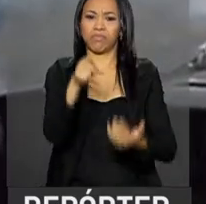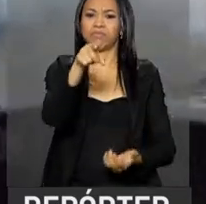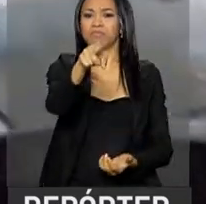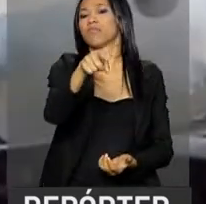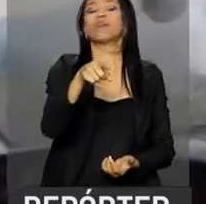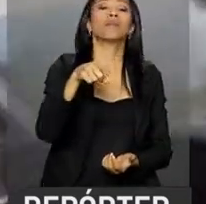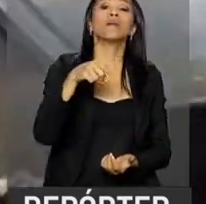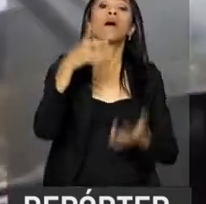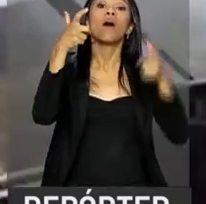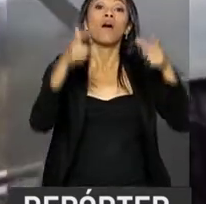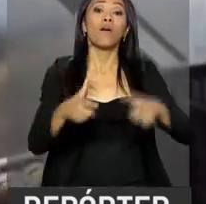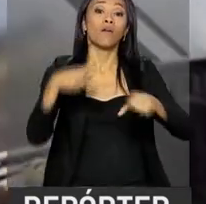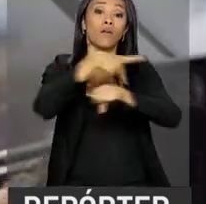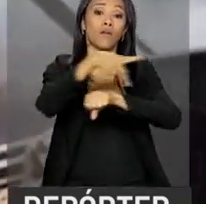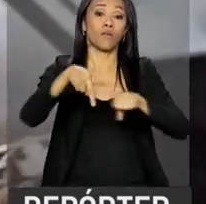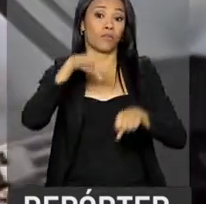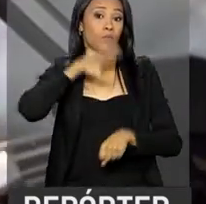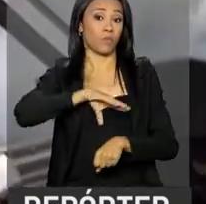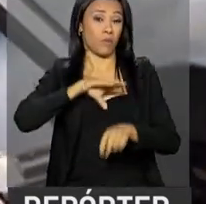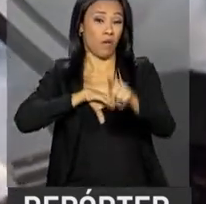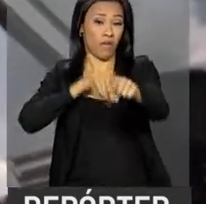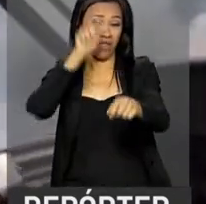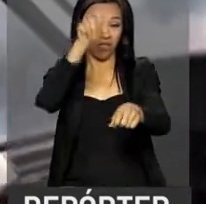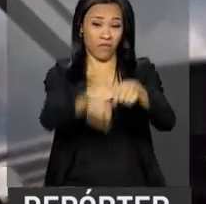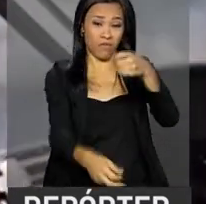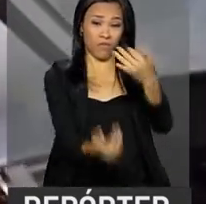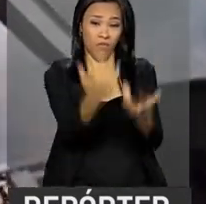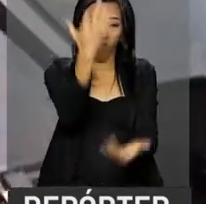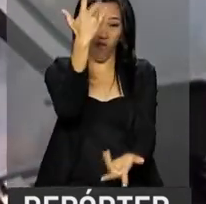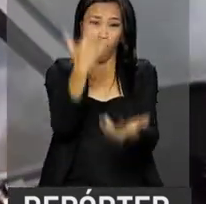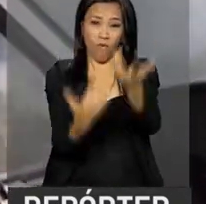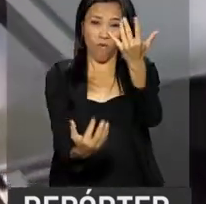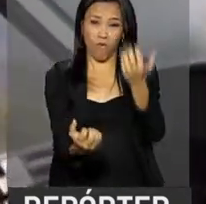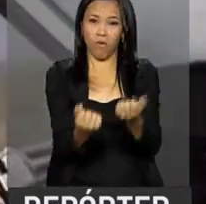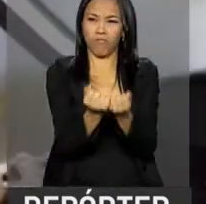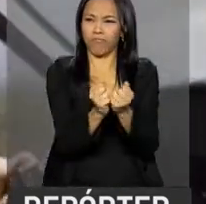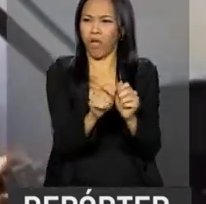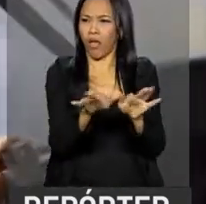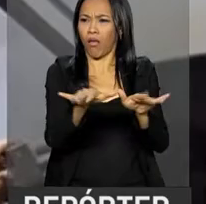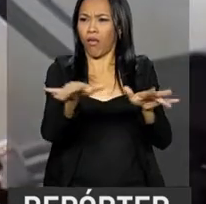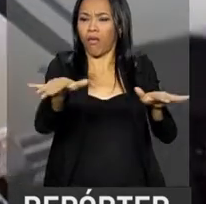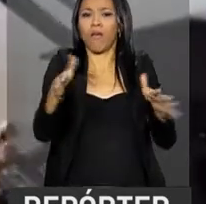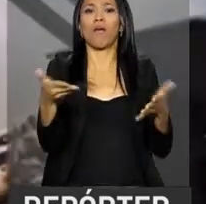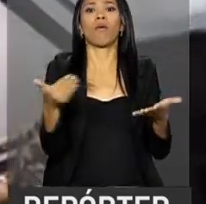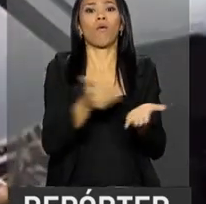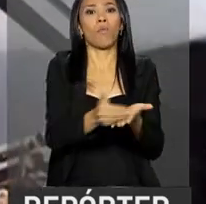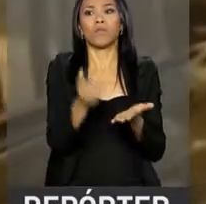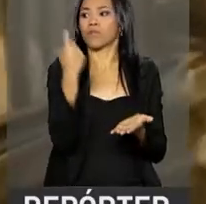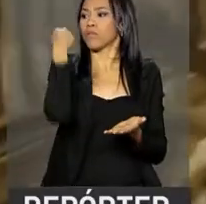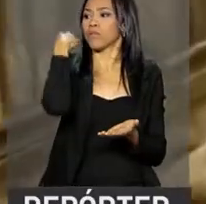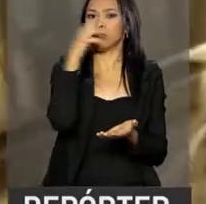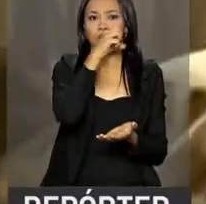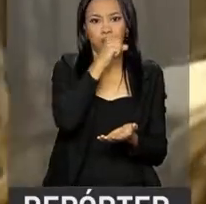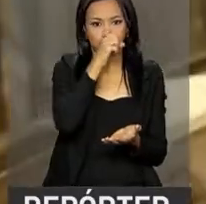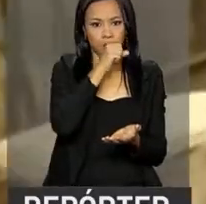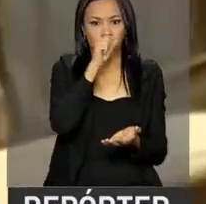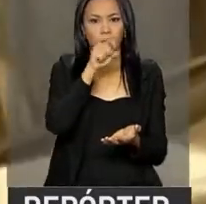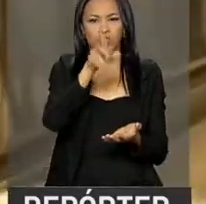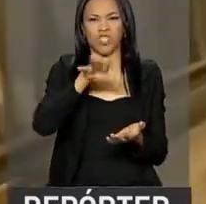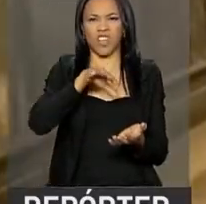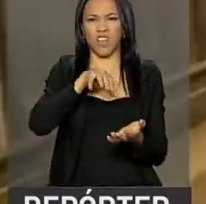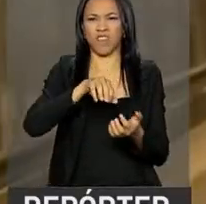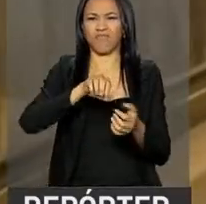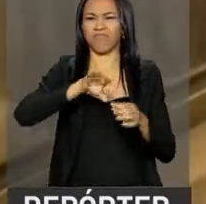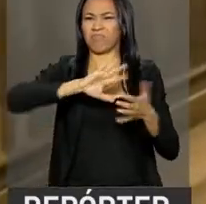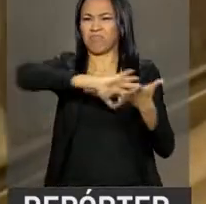portugal esse incêndio ele começou neste final de semana este sábado já atinge uma grande área